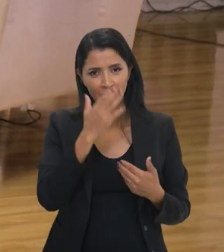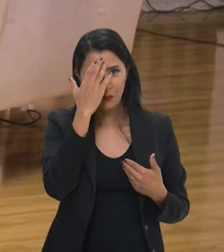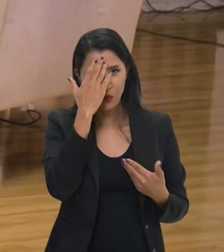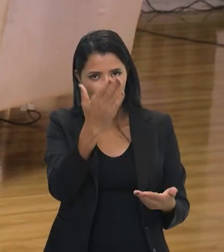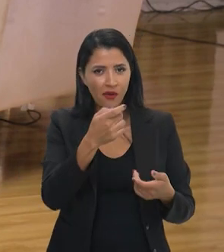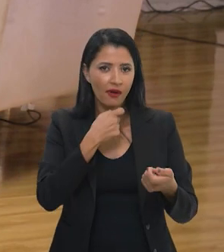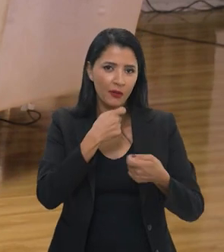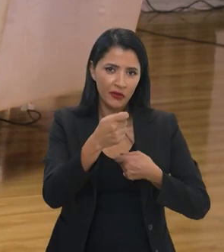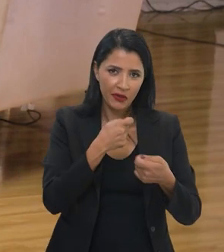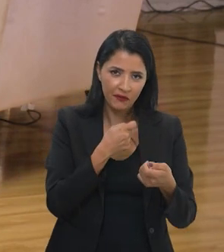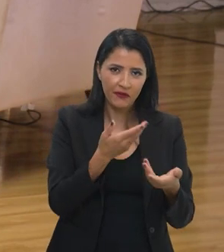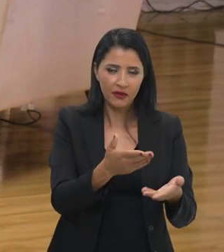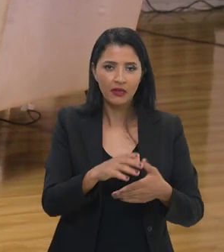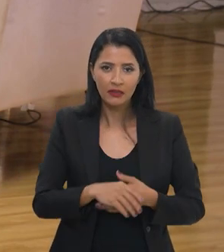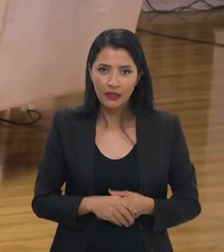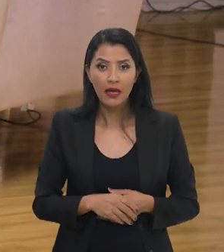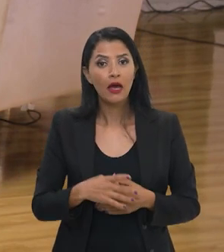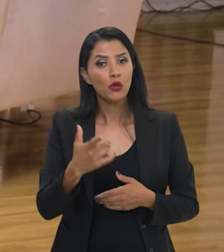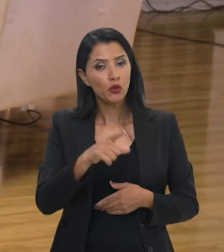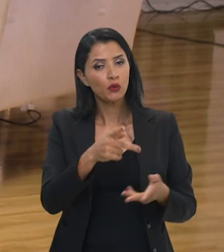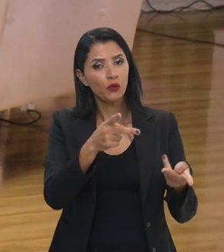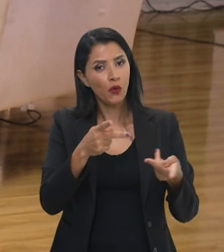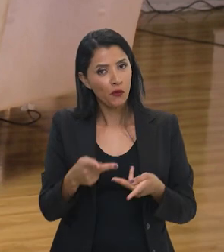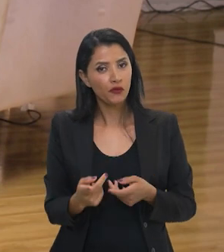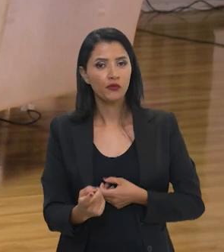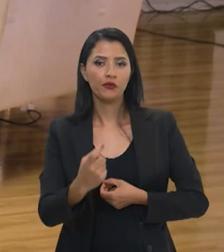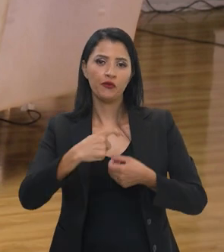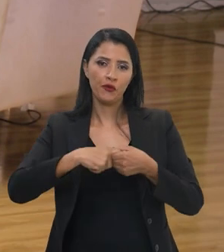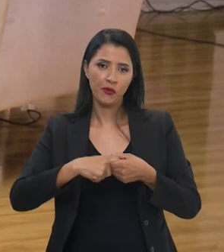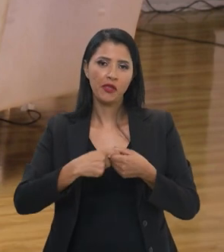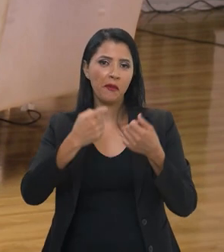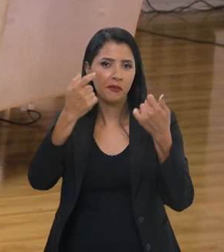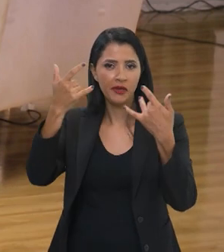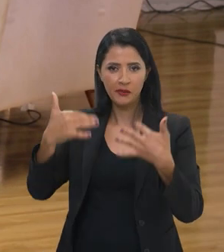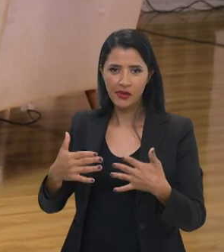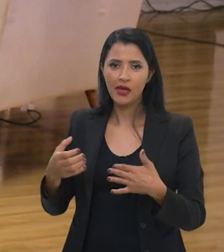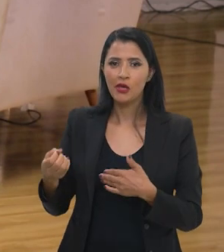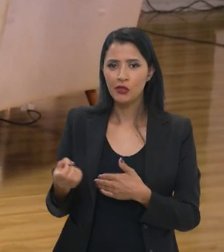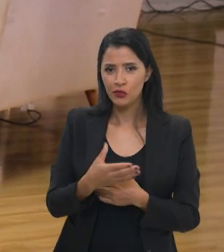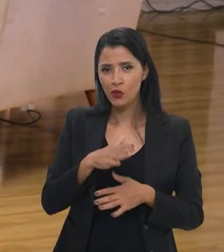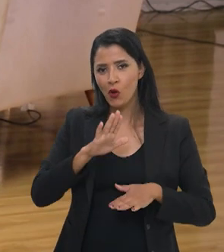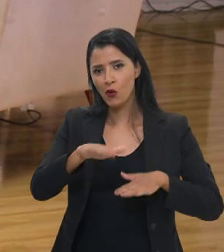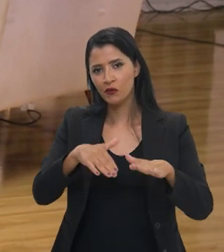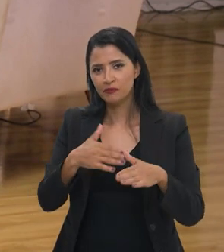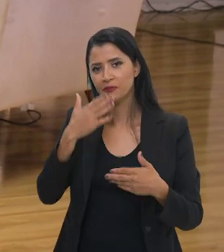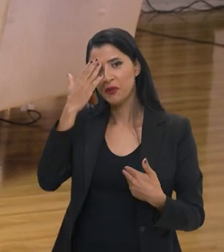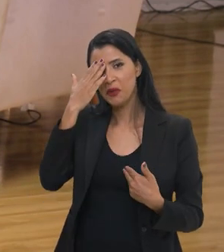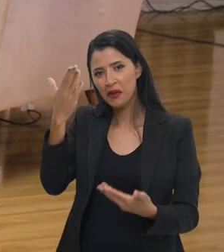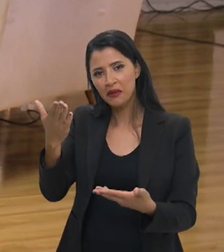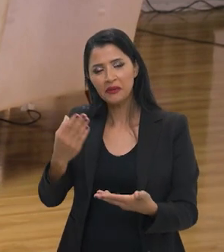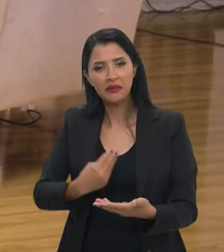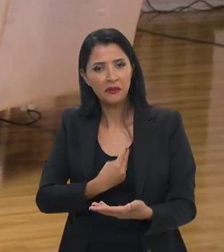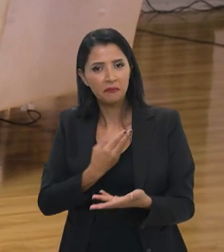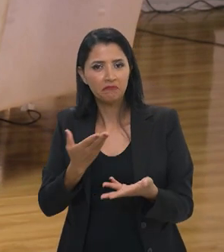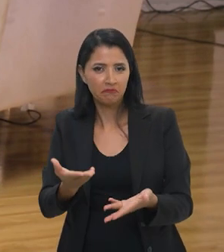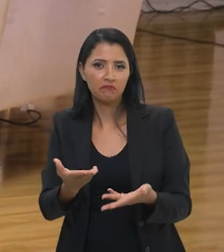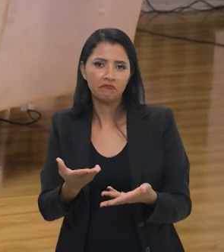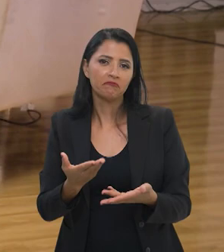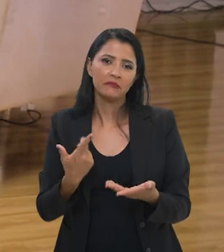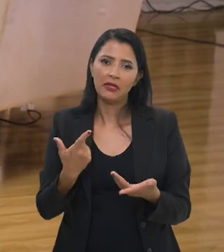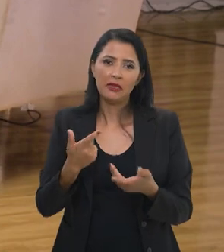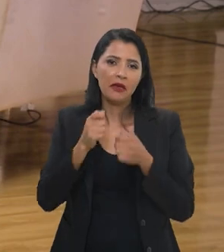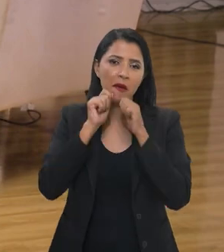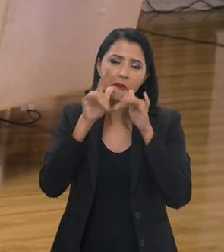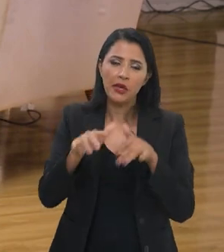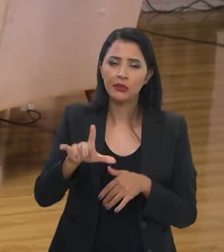muito obrigado pela entrevista Ministro já deixa o convite Professor voltar para contar esses novos passos para a gente e eu que agradeço aqui